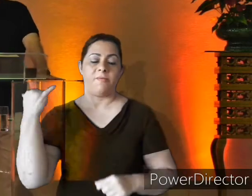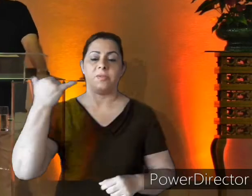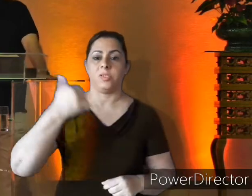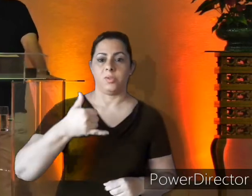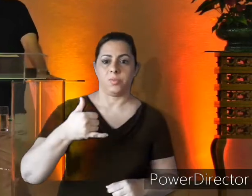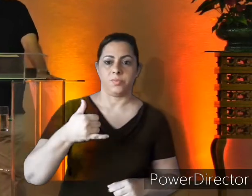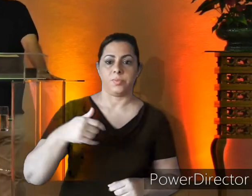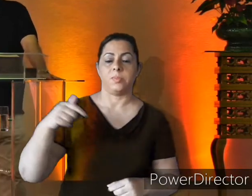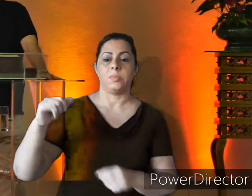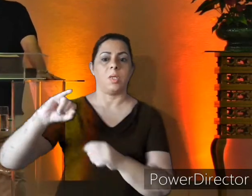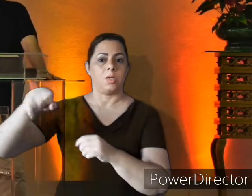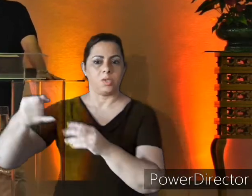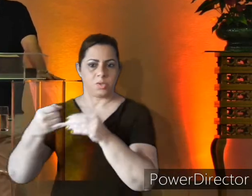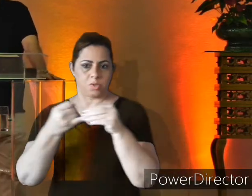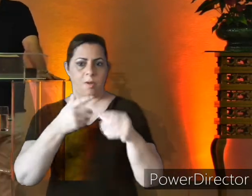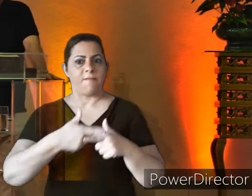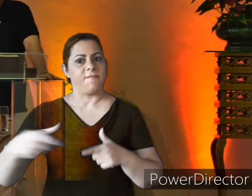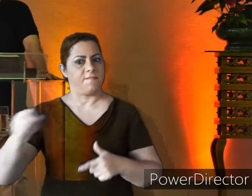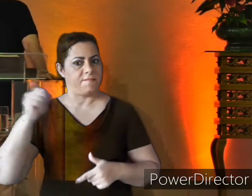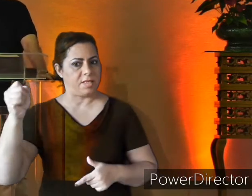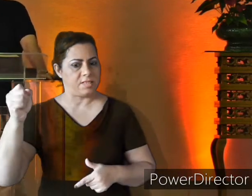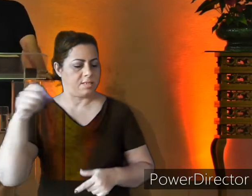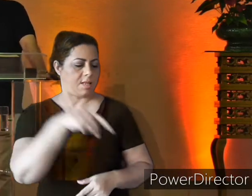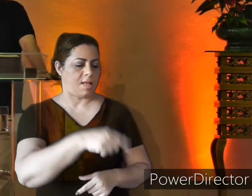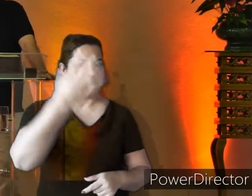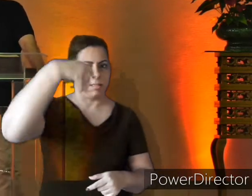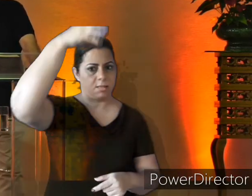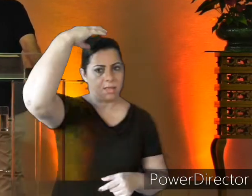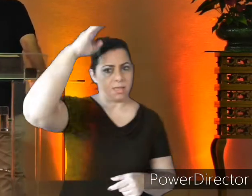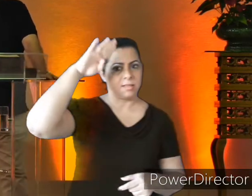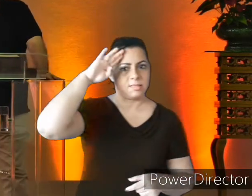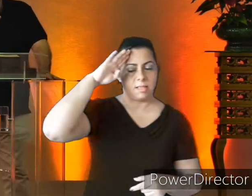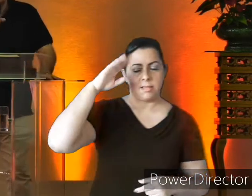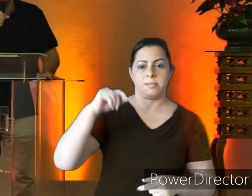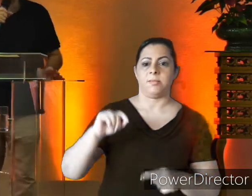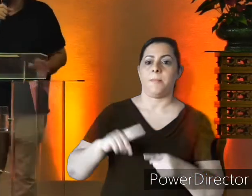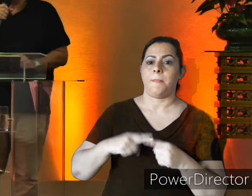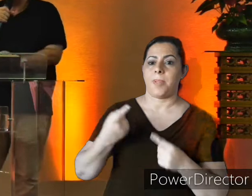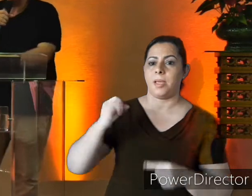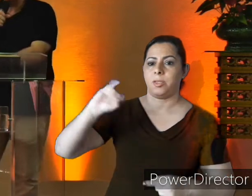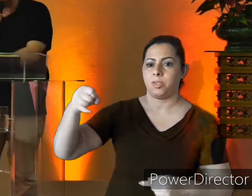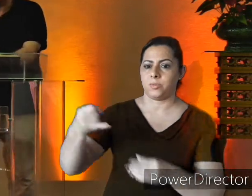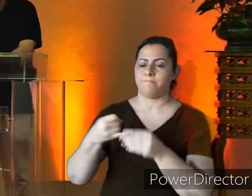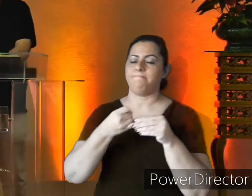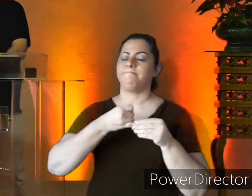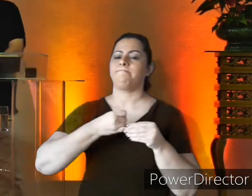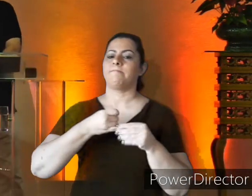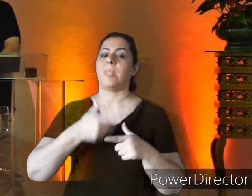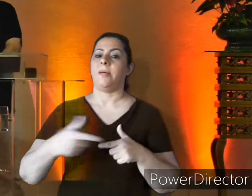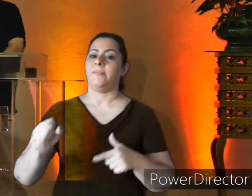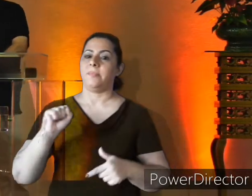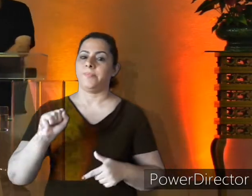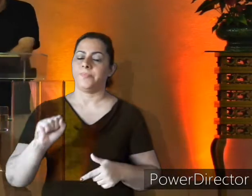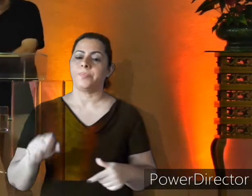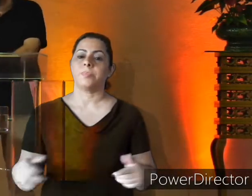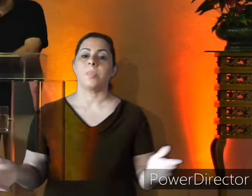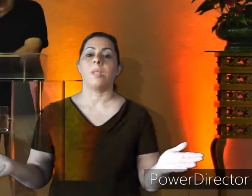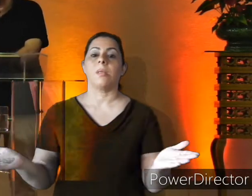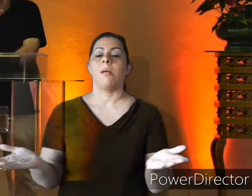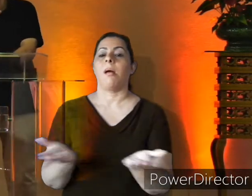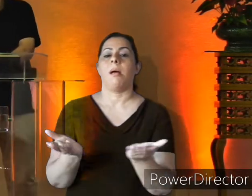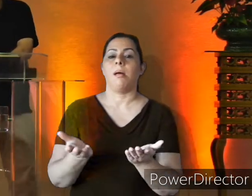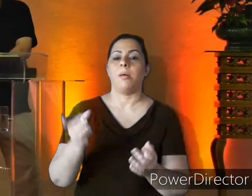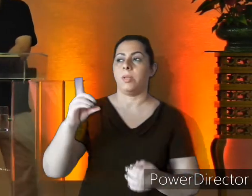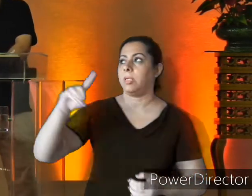repetindo para você esta palavra, ou talvez muitos estejam ouvindo pela primeira vez: Deus já entregou nas tuas